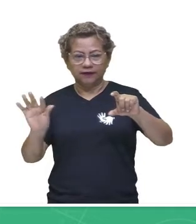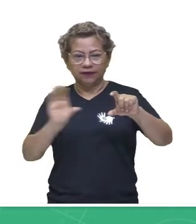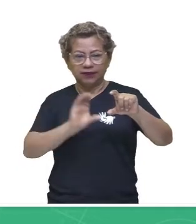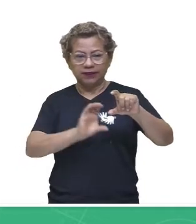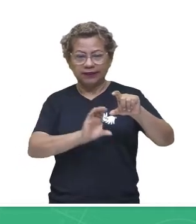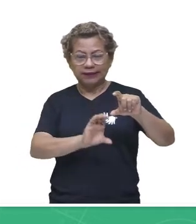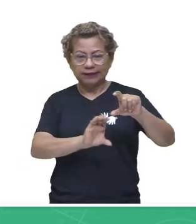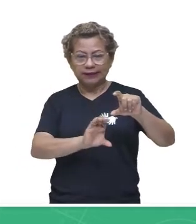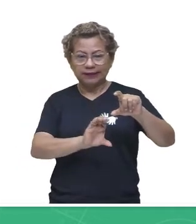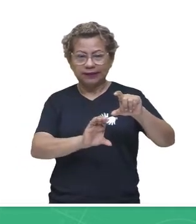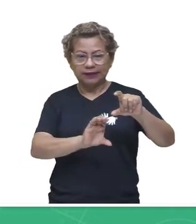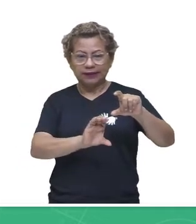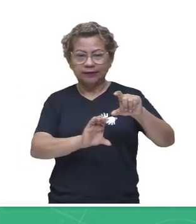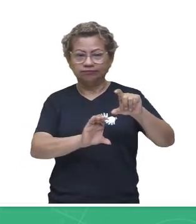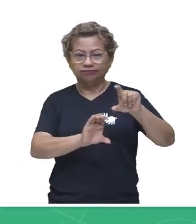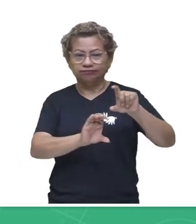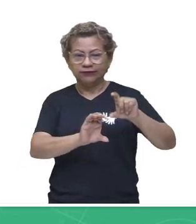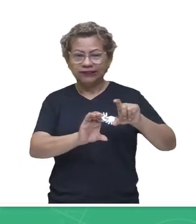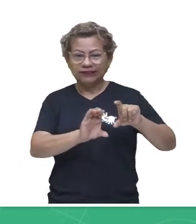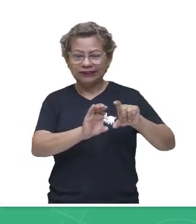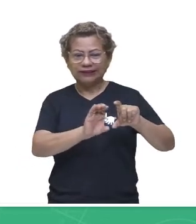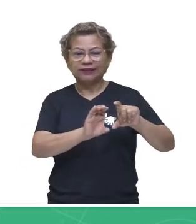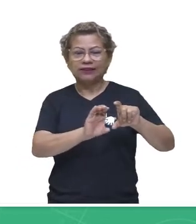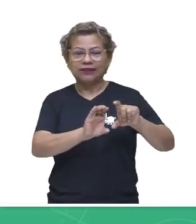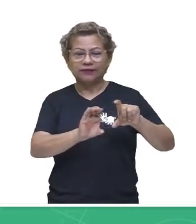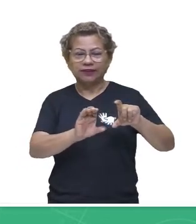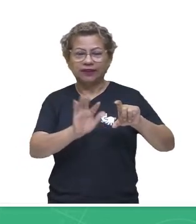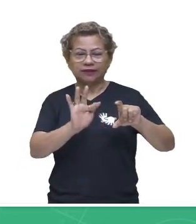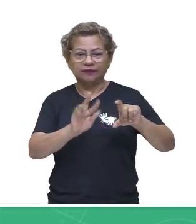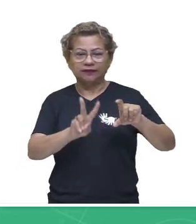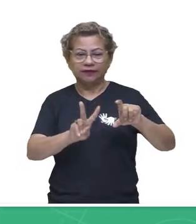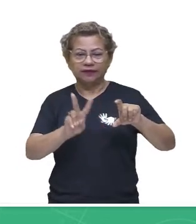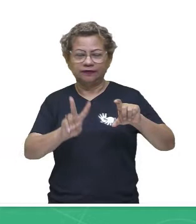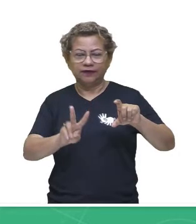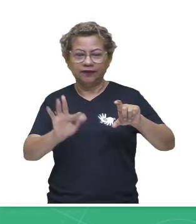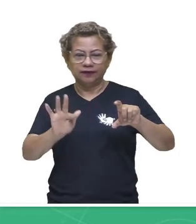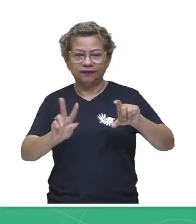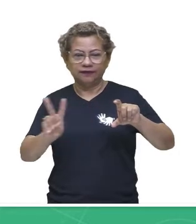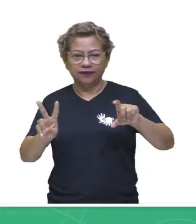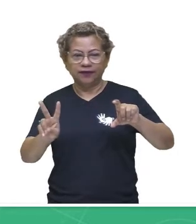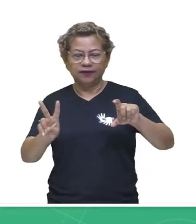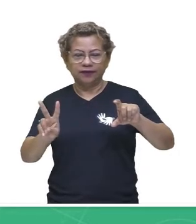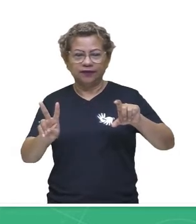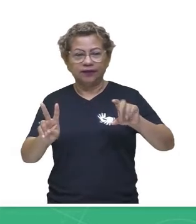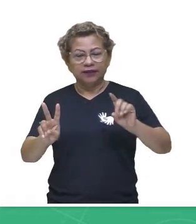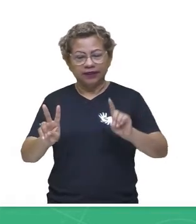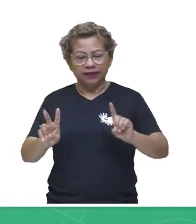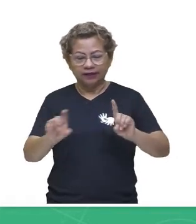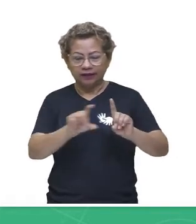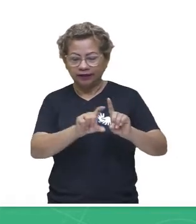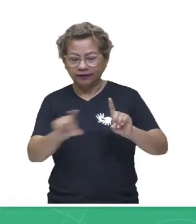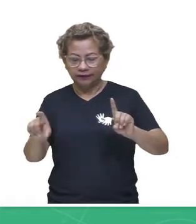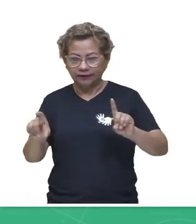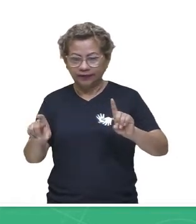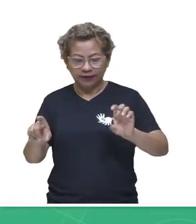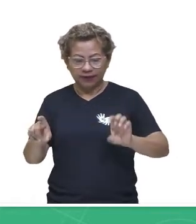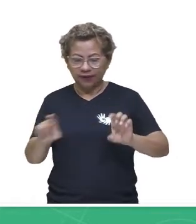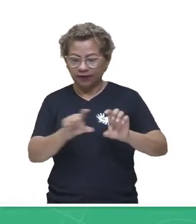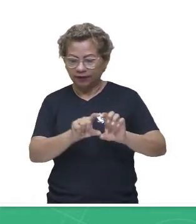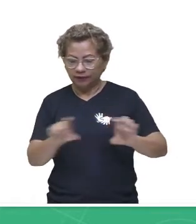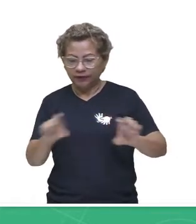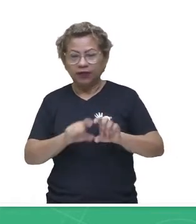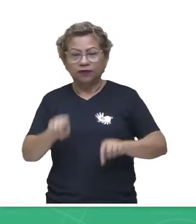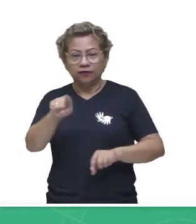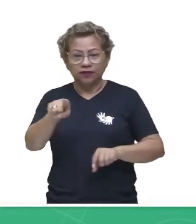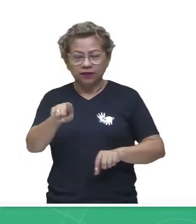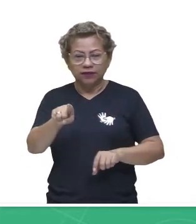agostiniano, conhecido como disputa, deixou de ser utilizado. Então, vocês vão assinalar aí a